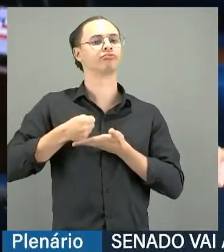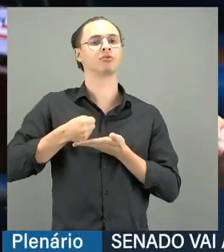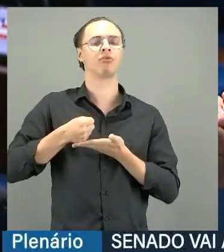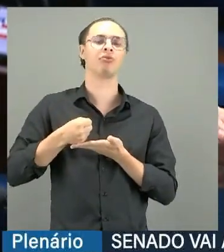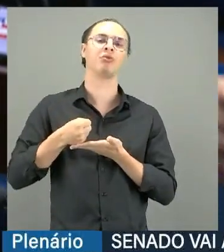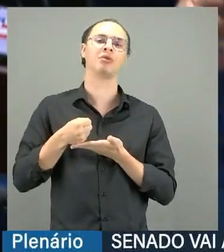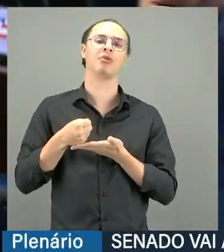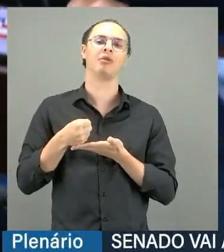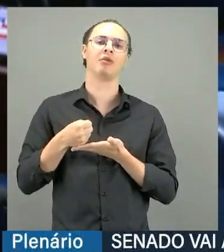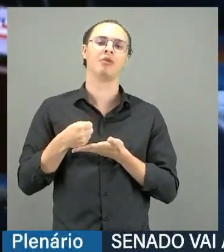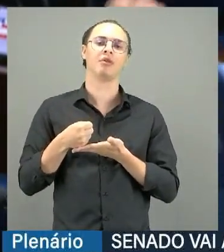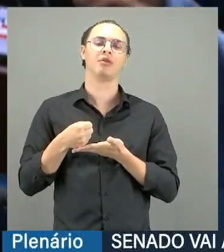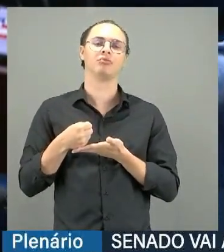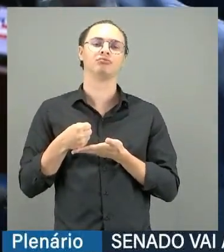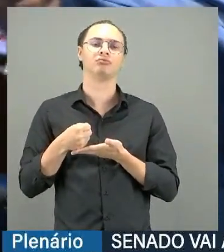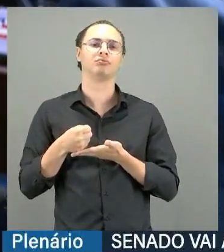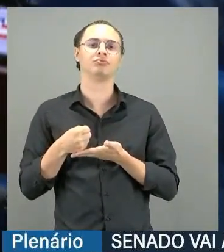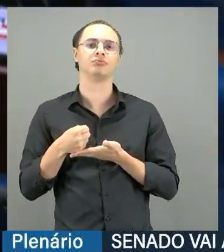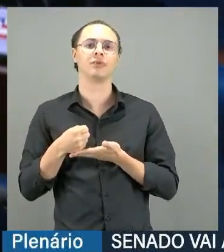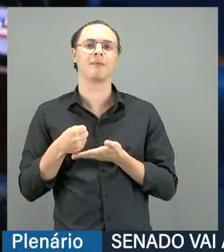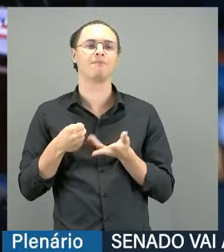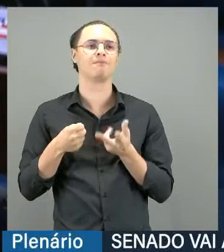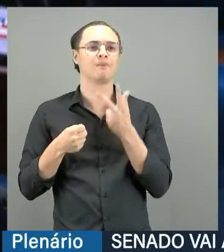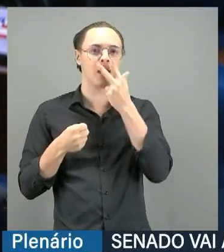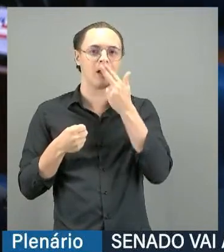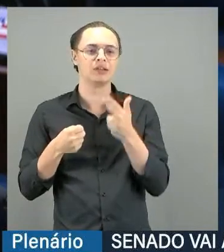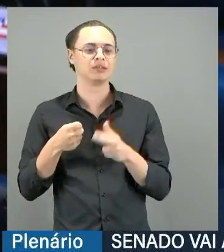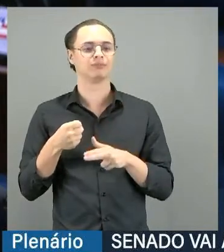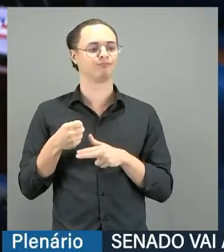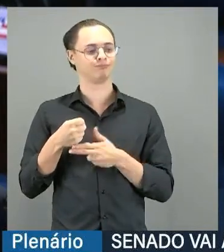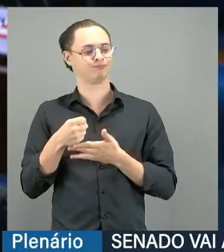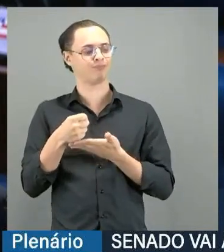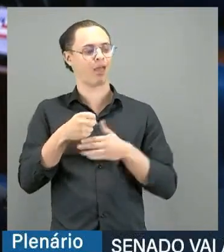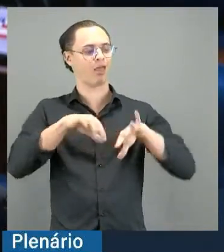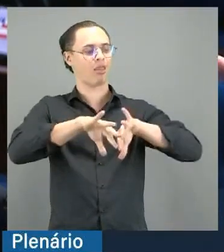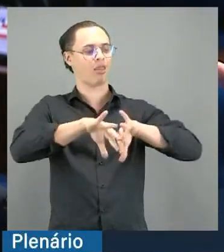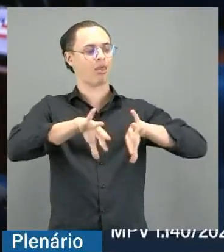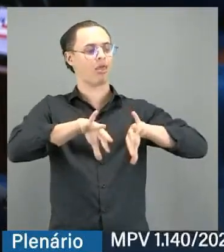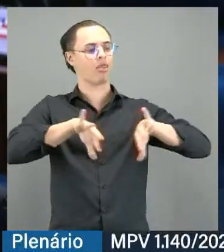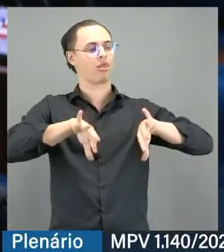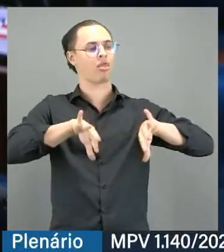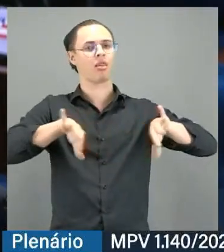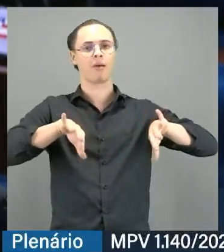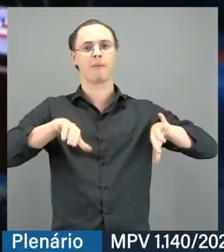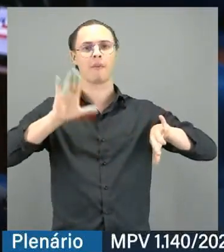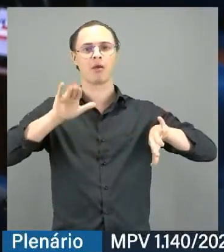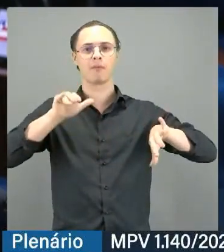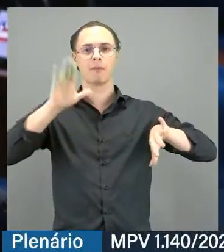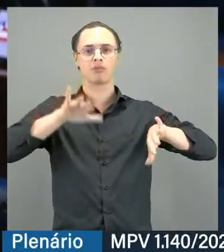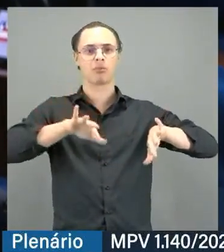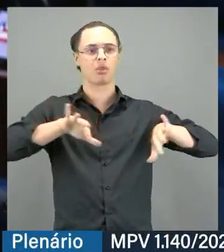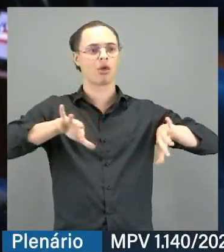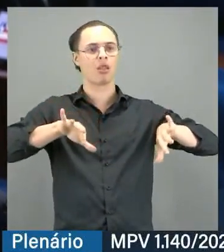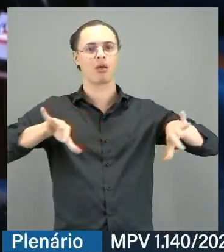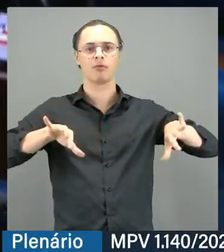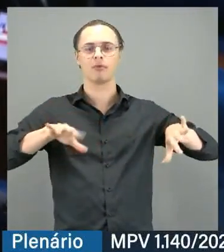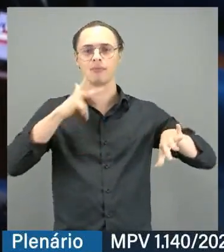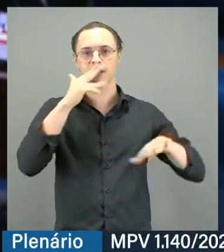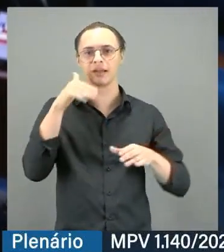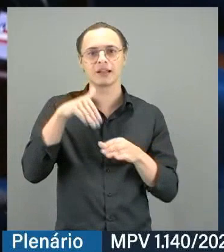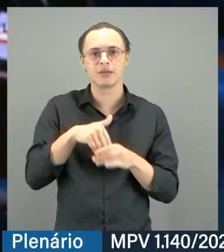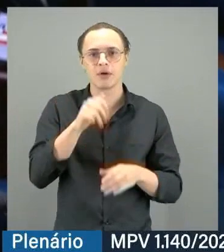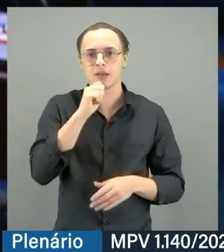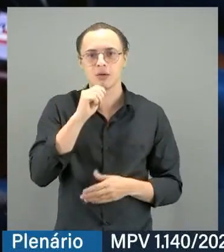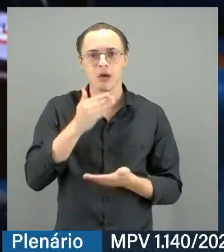elas colaboram para esse acirramento ficar cada vez maior parece que a eleição não terminou